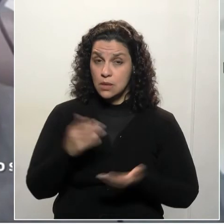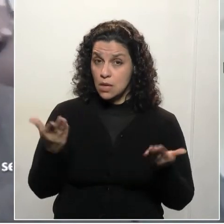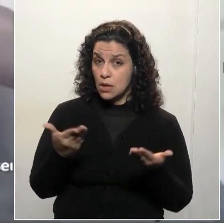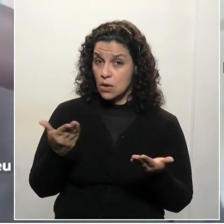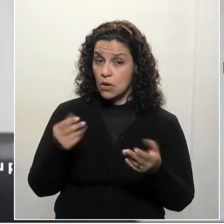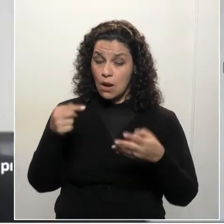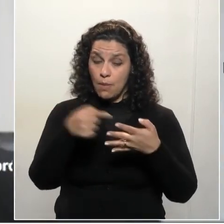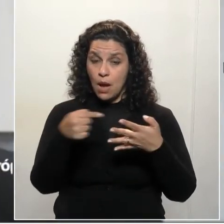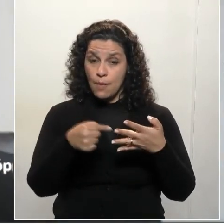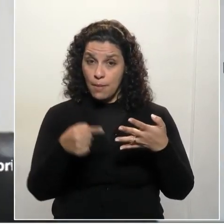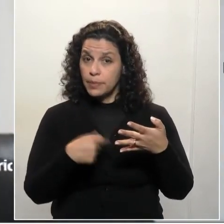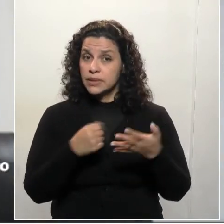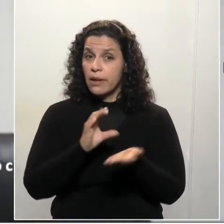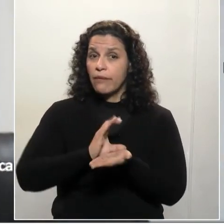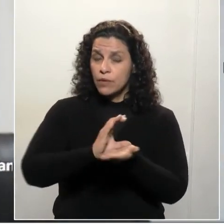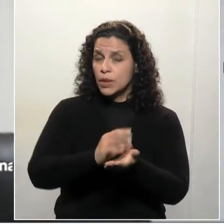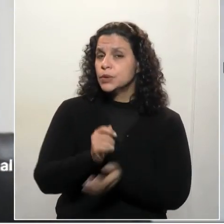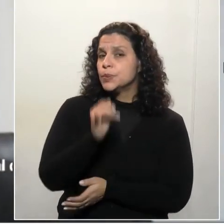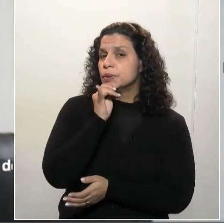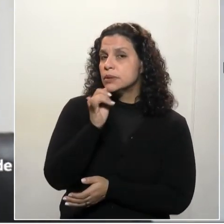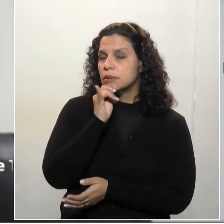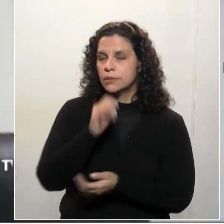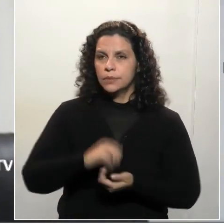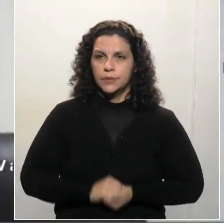algumas medidas que precisam de dinheiro. Por exemplo,